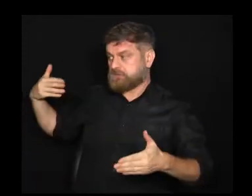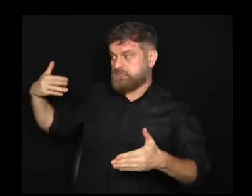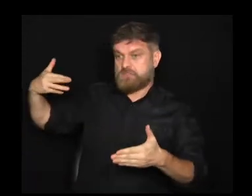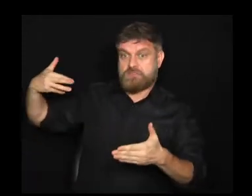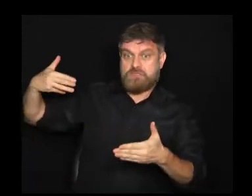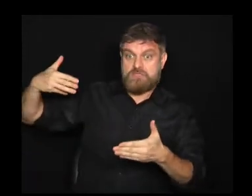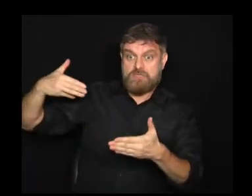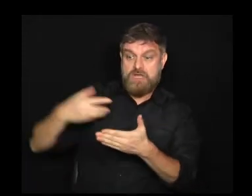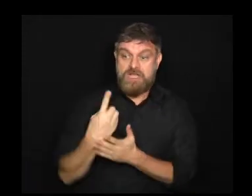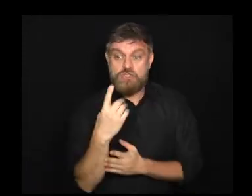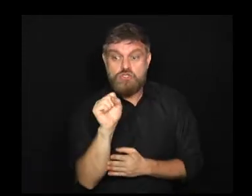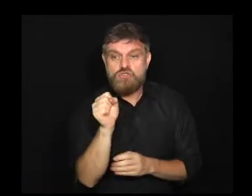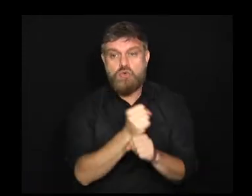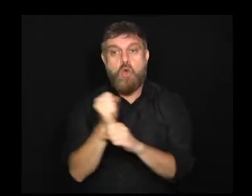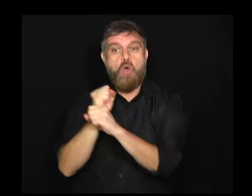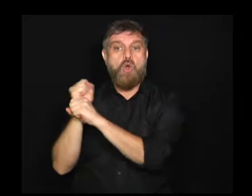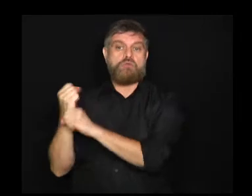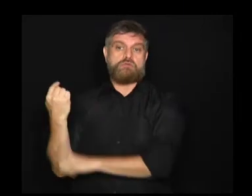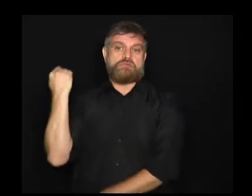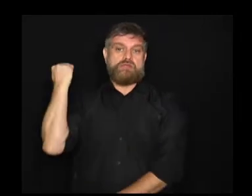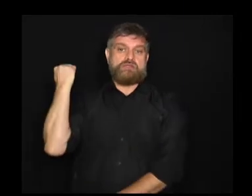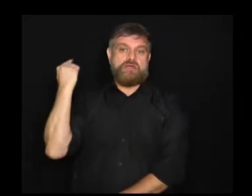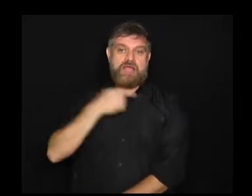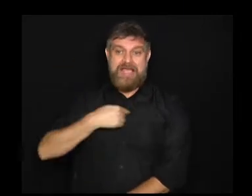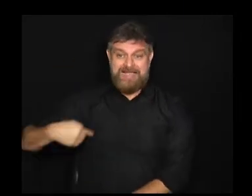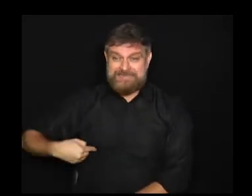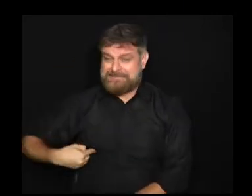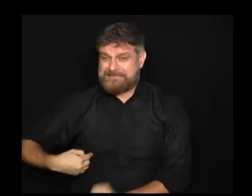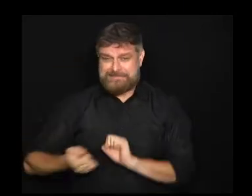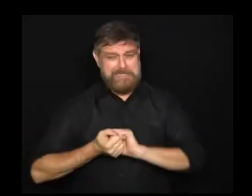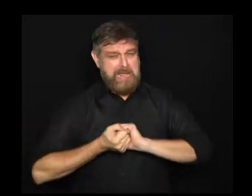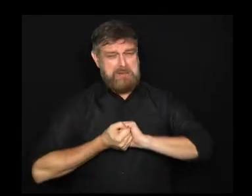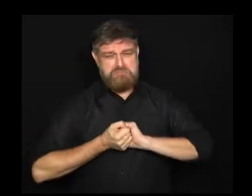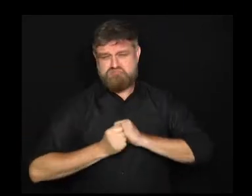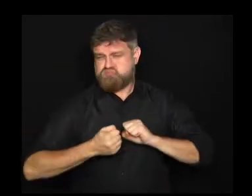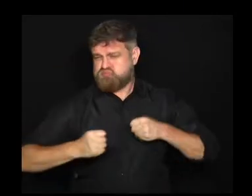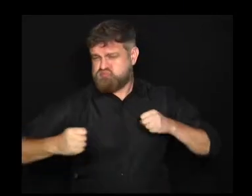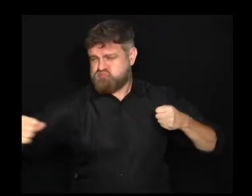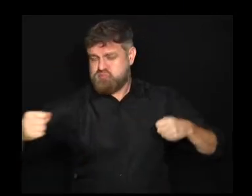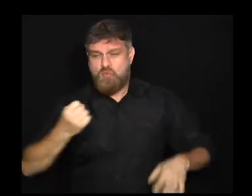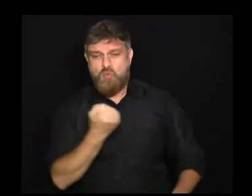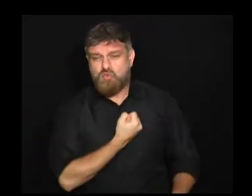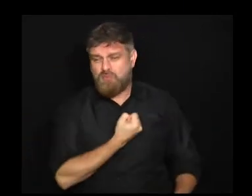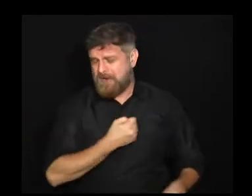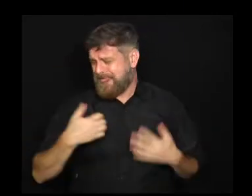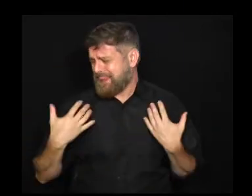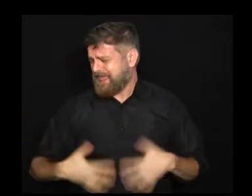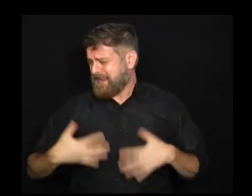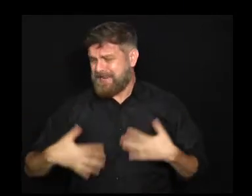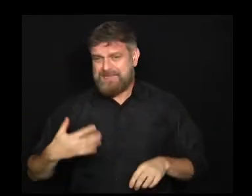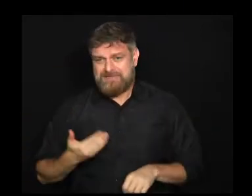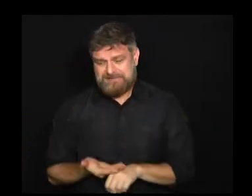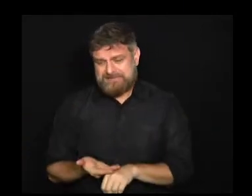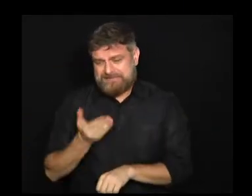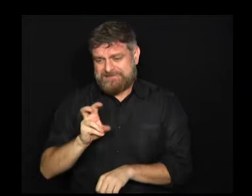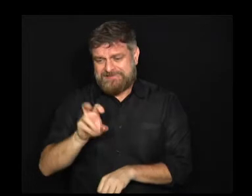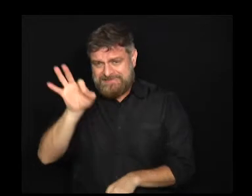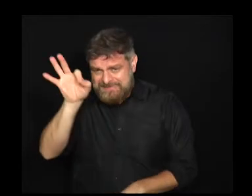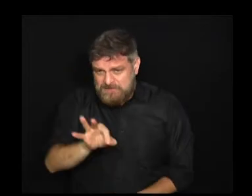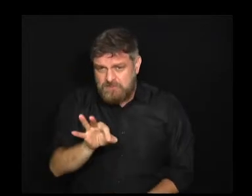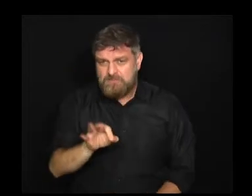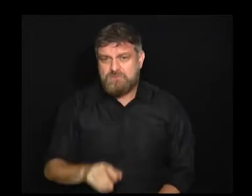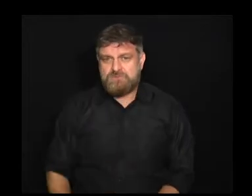faz 18 anos. A China ela tem crescido a números acima de 5%, de